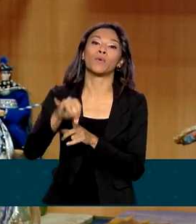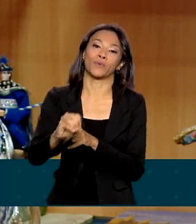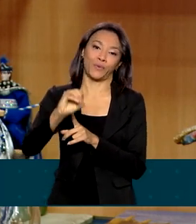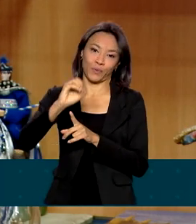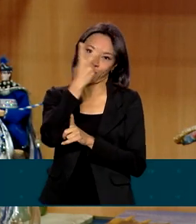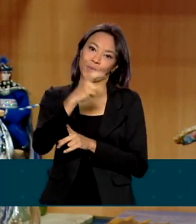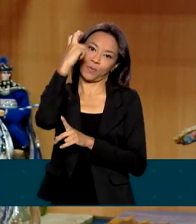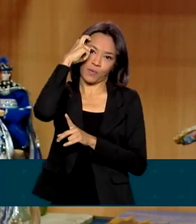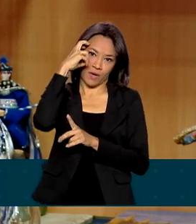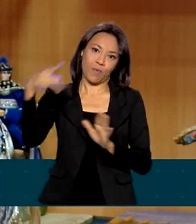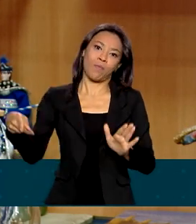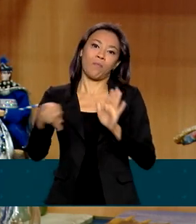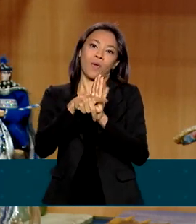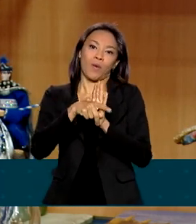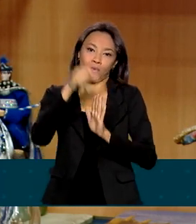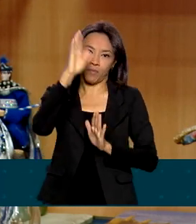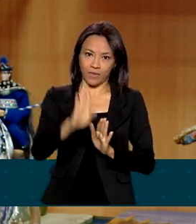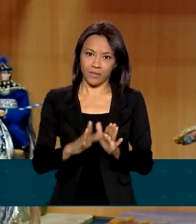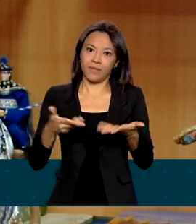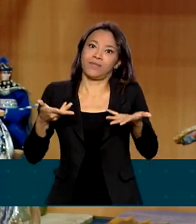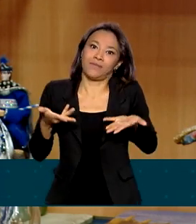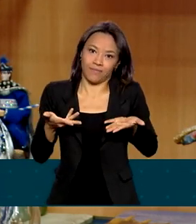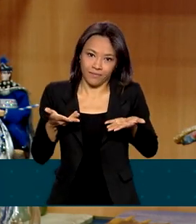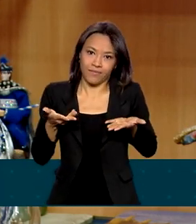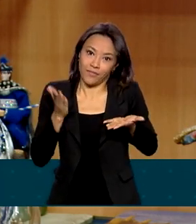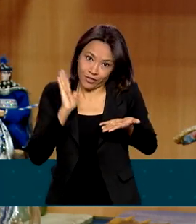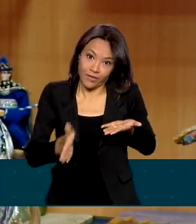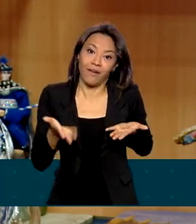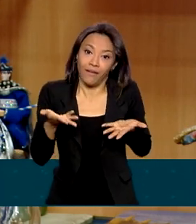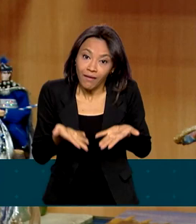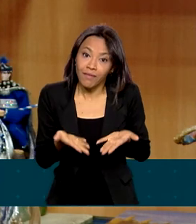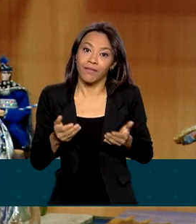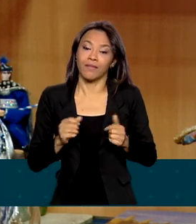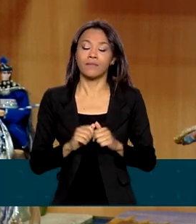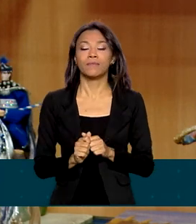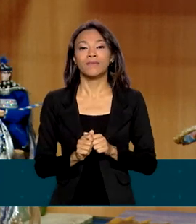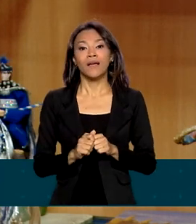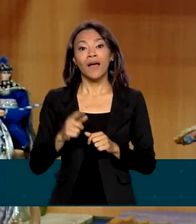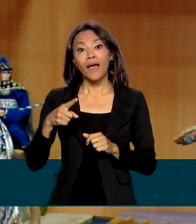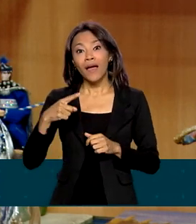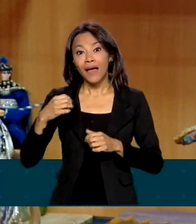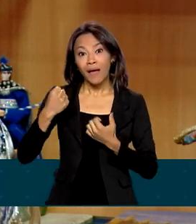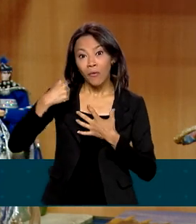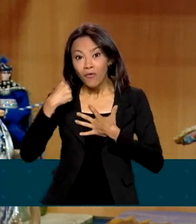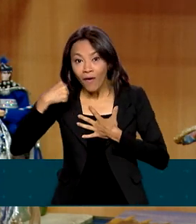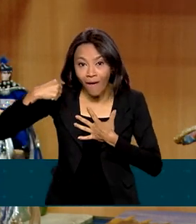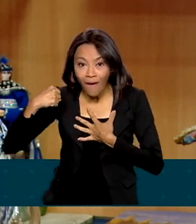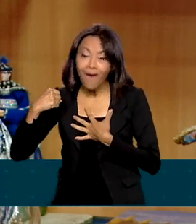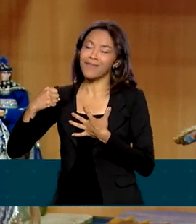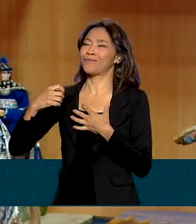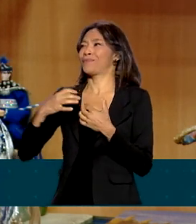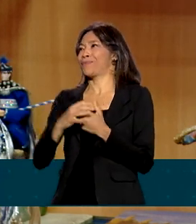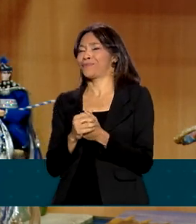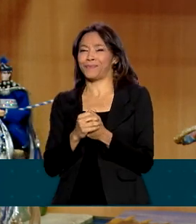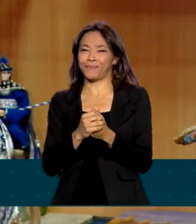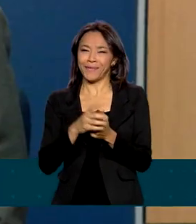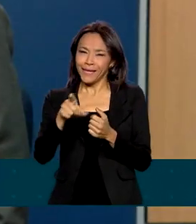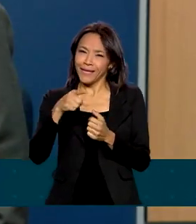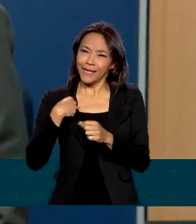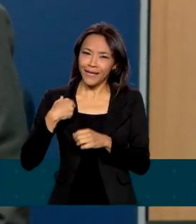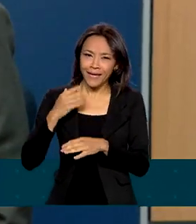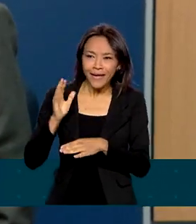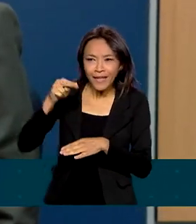era patrimônio cultural do Brasil não tem como não seca né é o do jeito não embaixo contra mim não não vento que influenciou